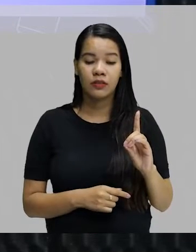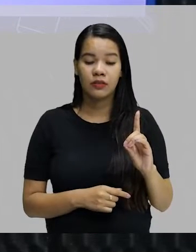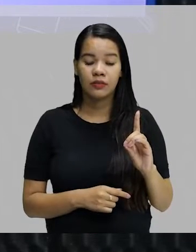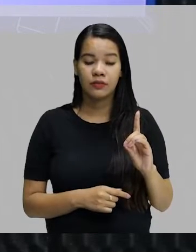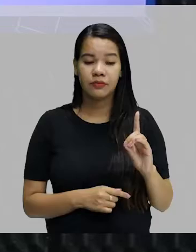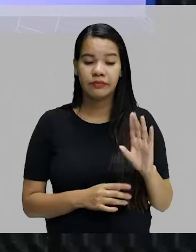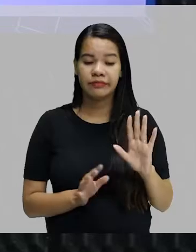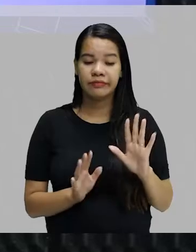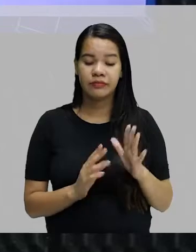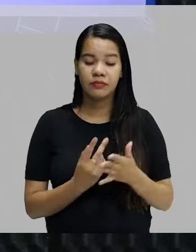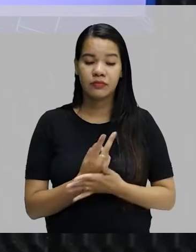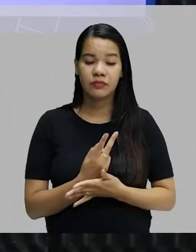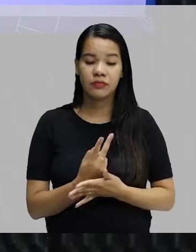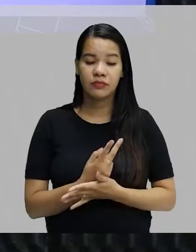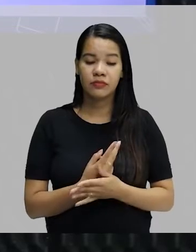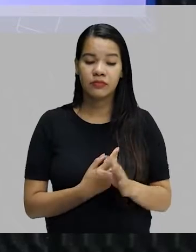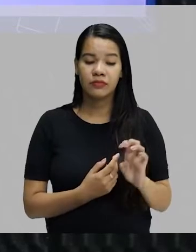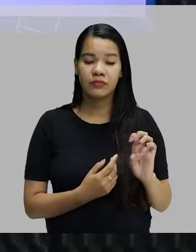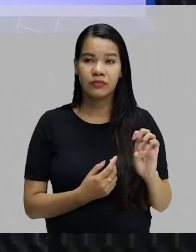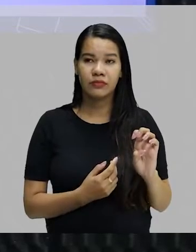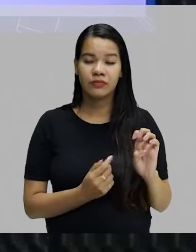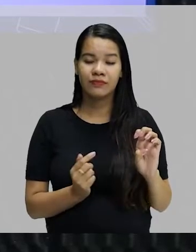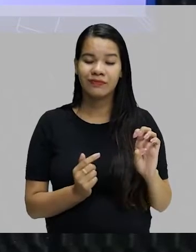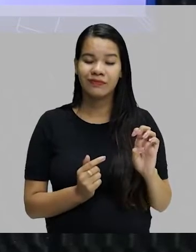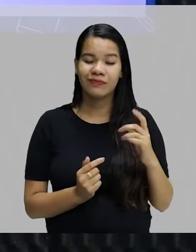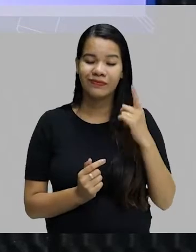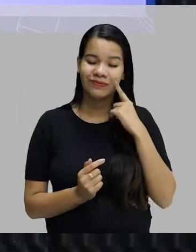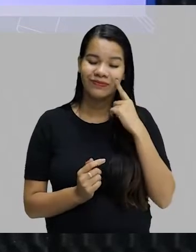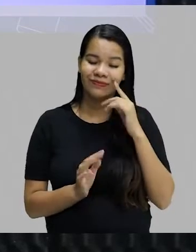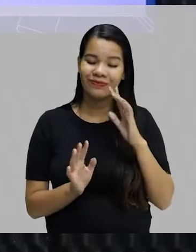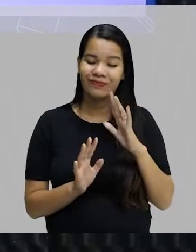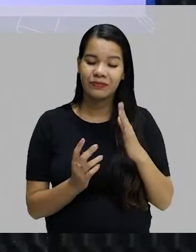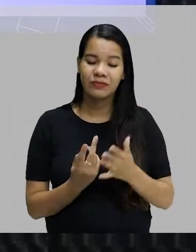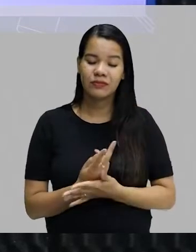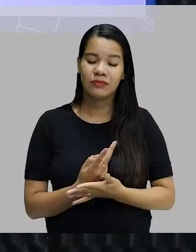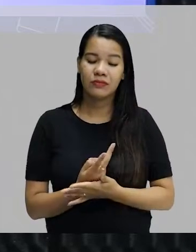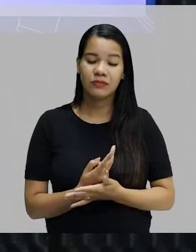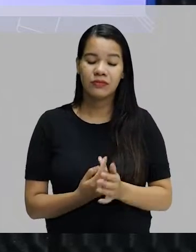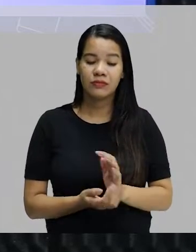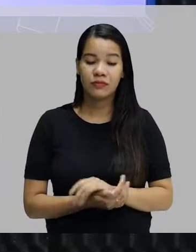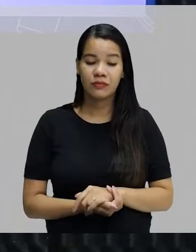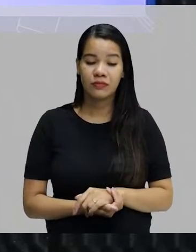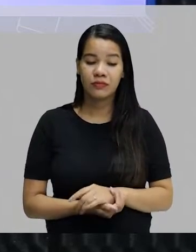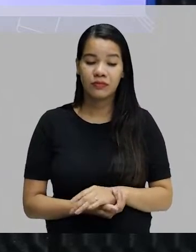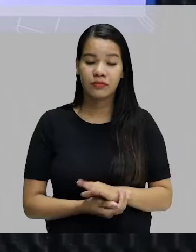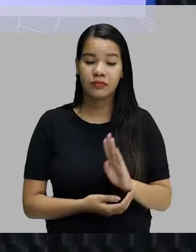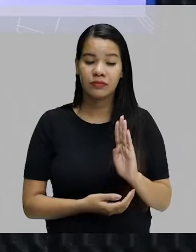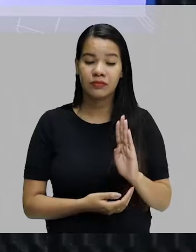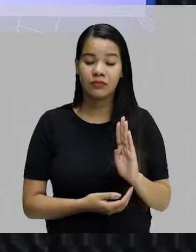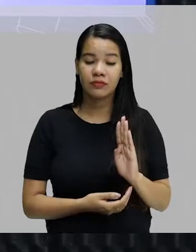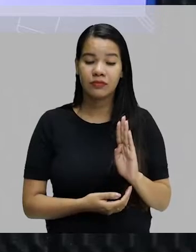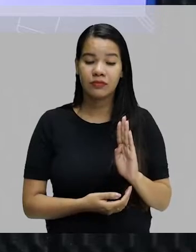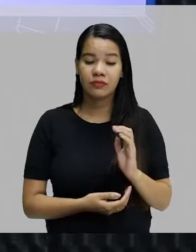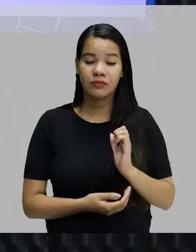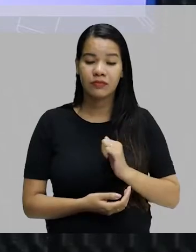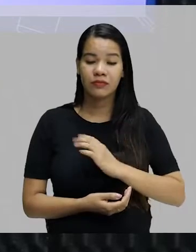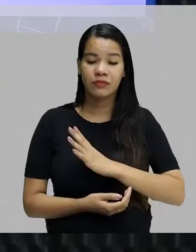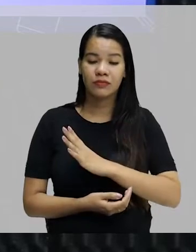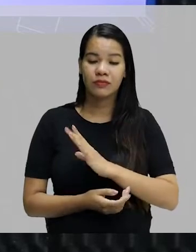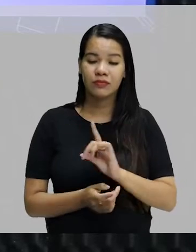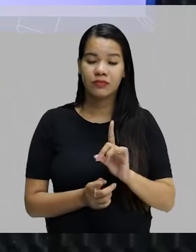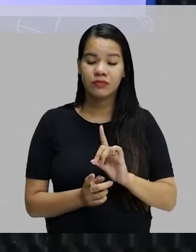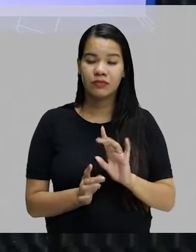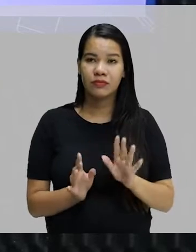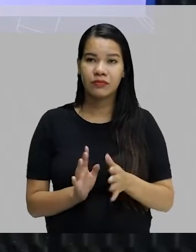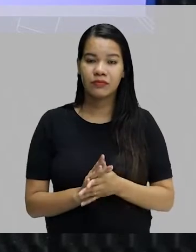letra S, essa dúvida hiperbólica não é bem, né, a nossa condição, na letra B o aristotelismo e na letra